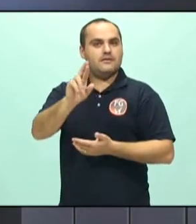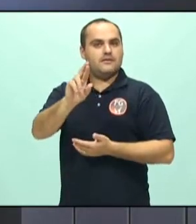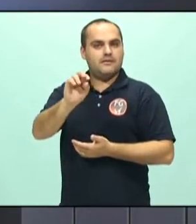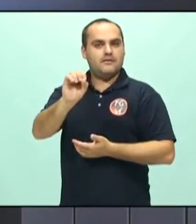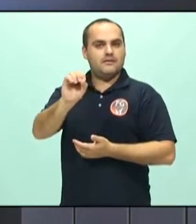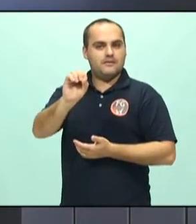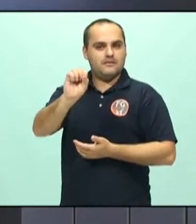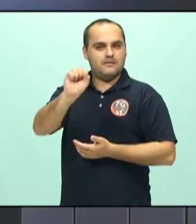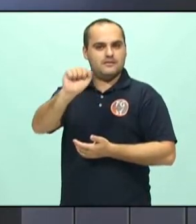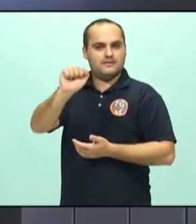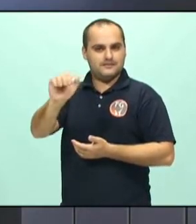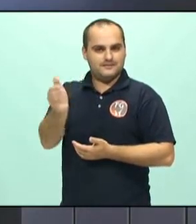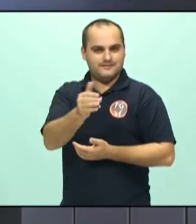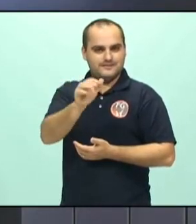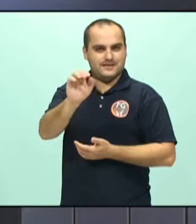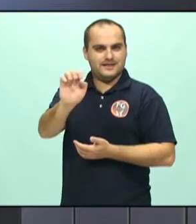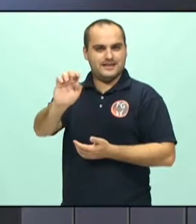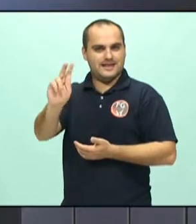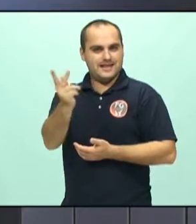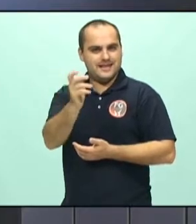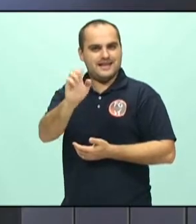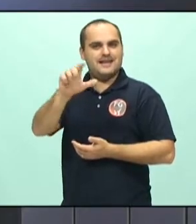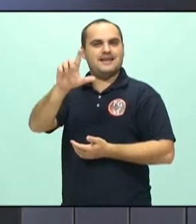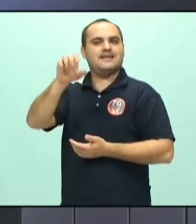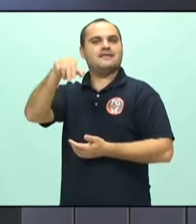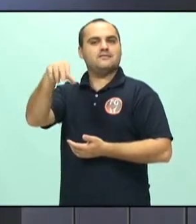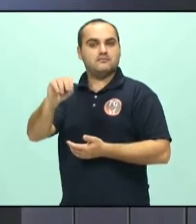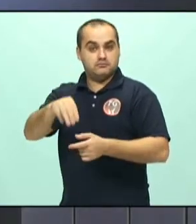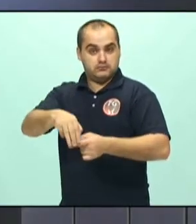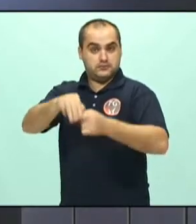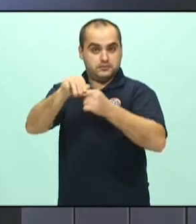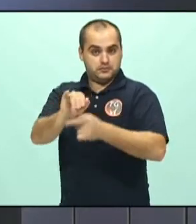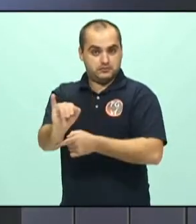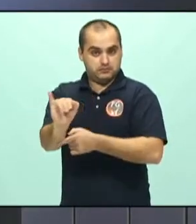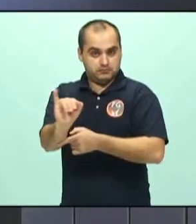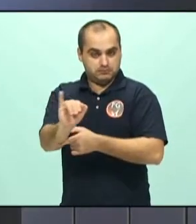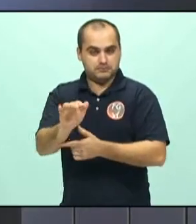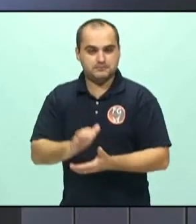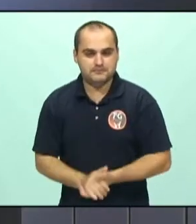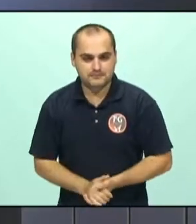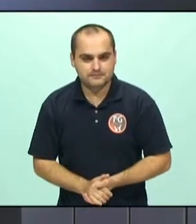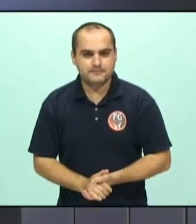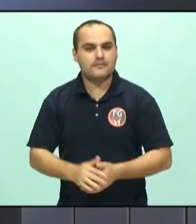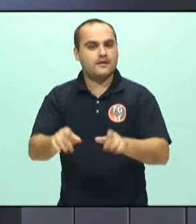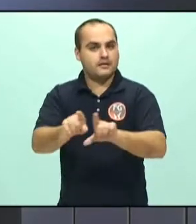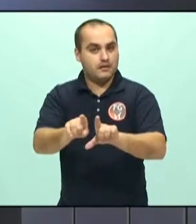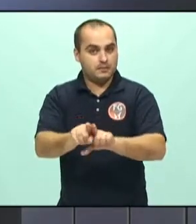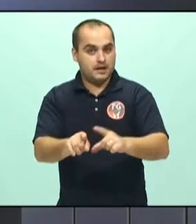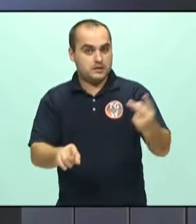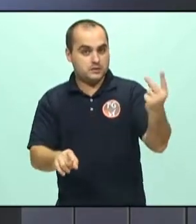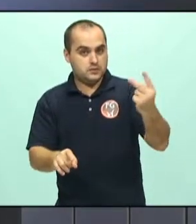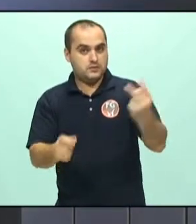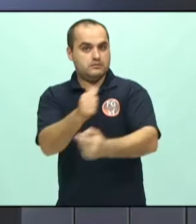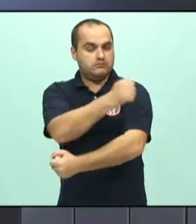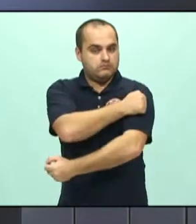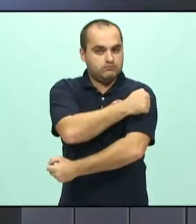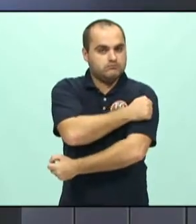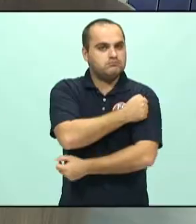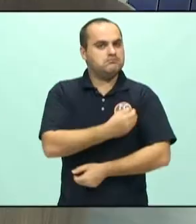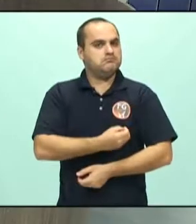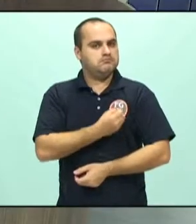professor Maria Rosa Heleno Schutt, da Rede Municipal de Ensino, e também as alunas da escola que